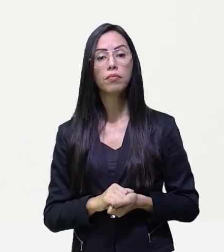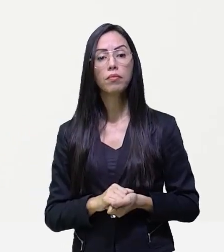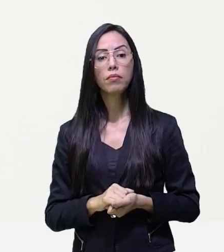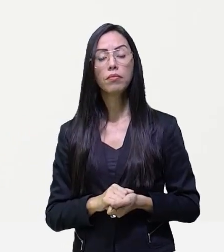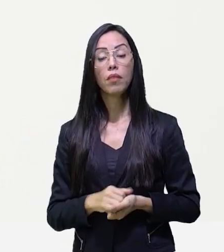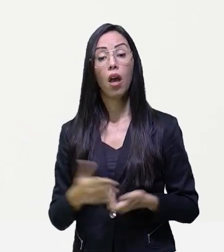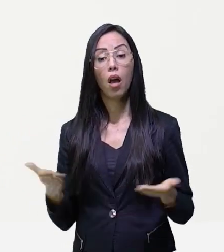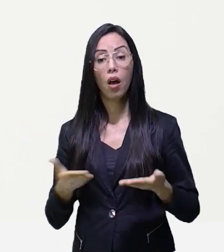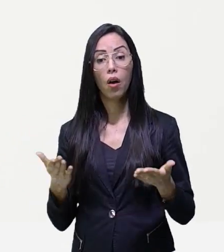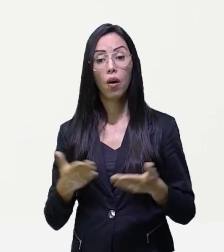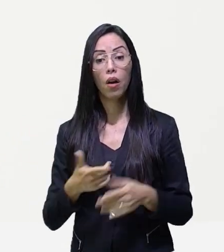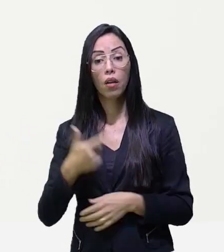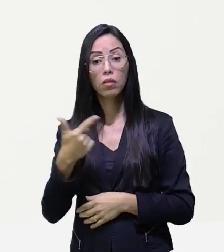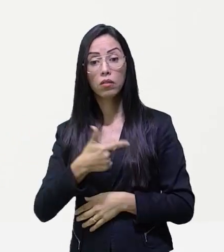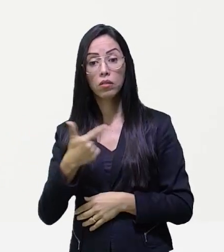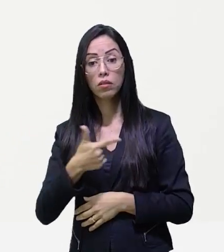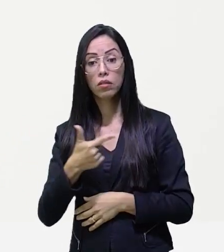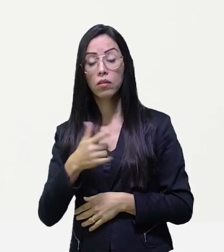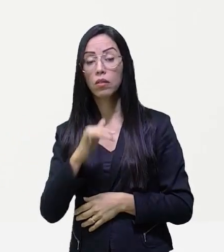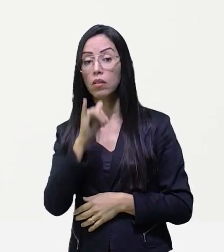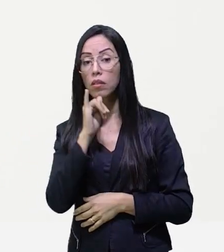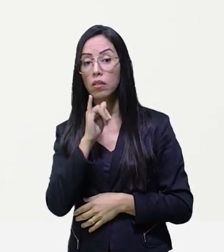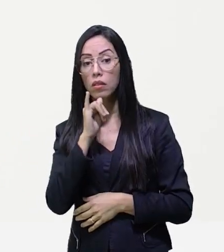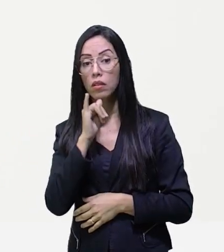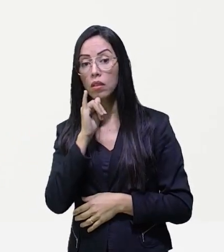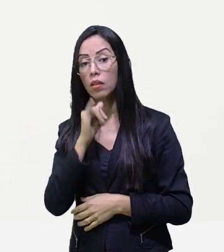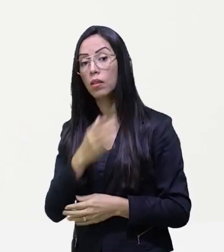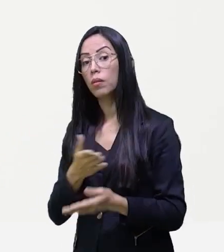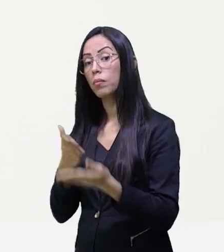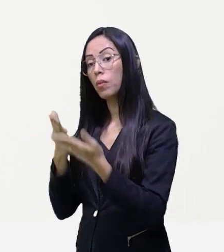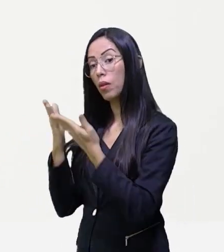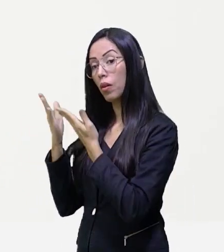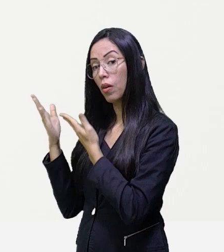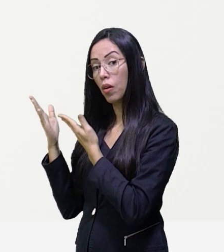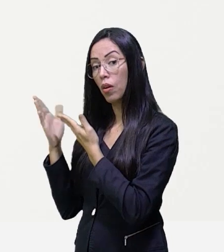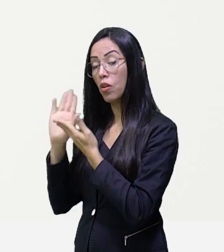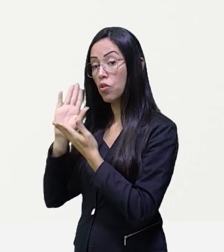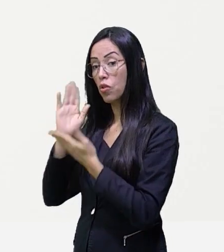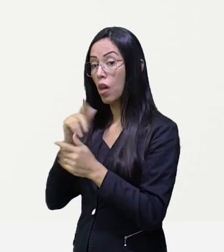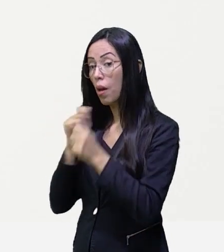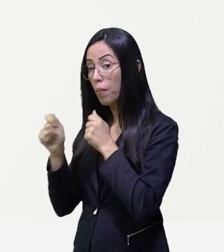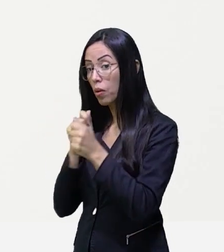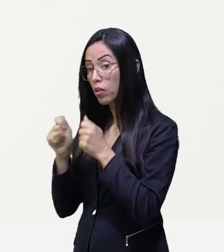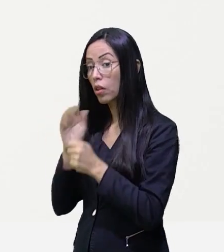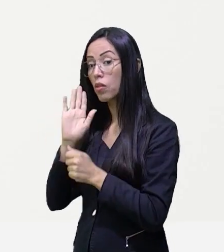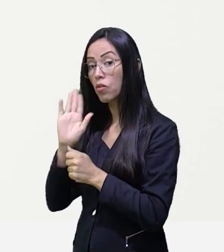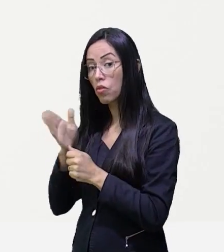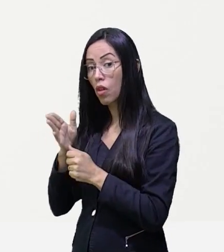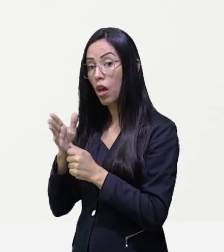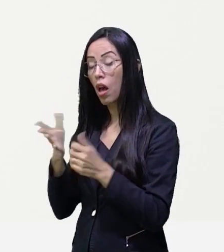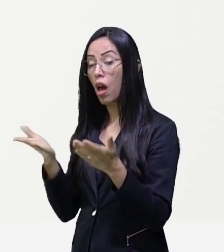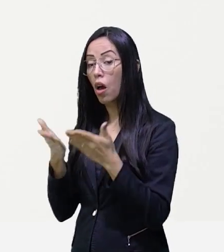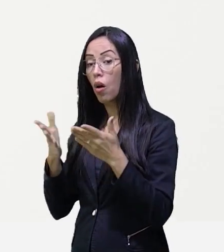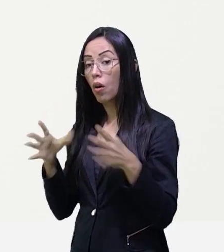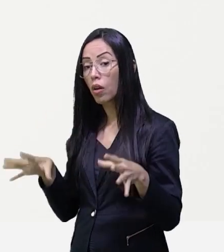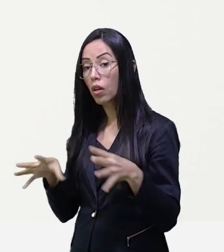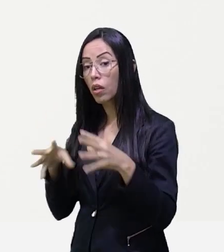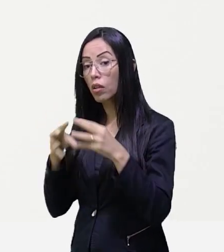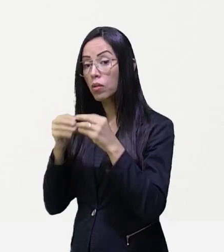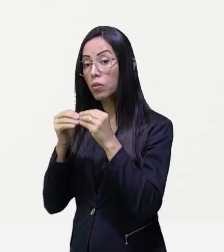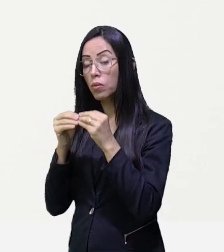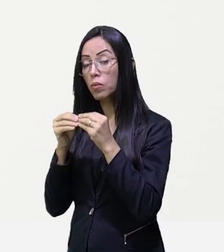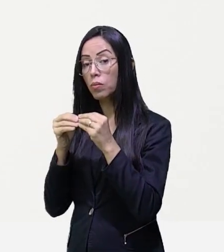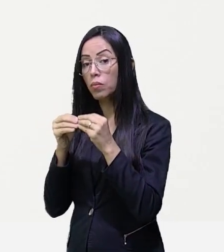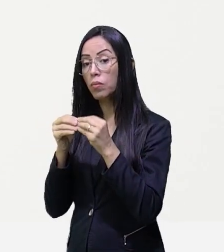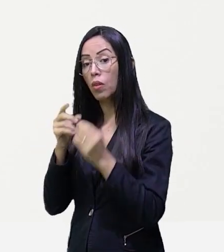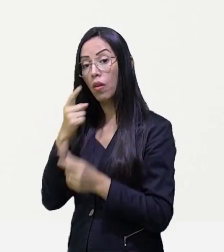Neste segundo exemplo, crianças, aqui a reportagem que eu acabei de explicar, o resumo. Olha aqui, tá